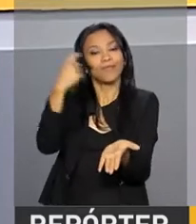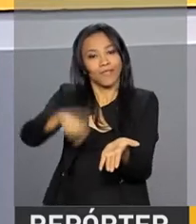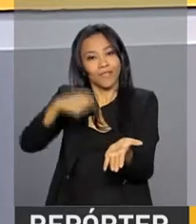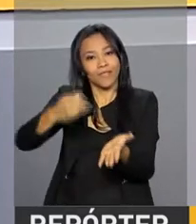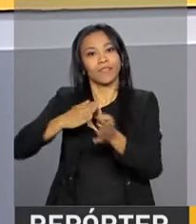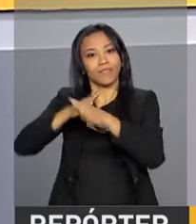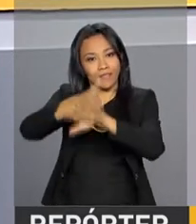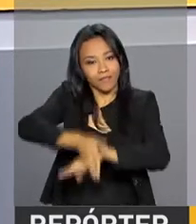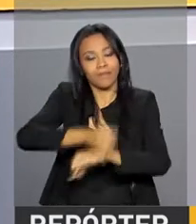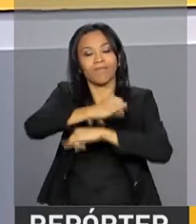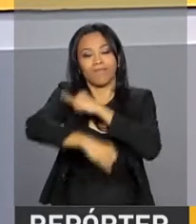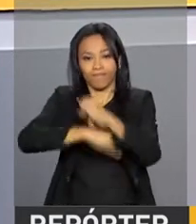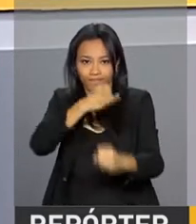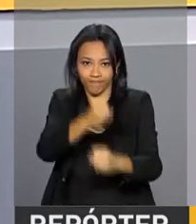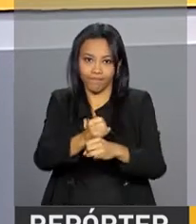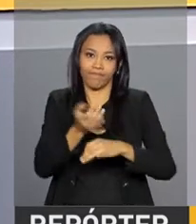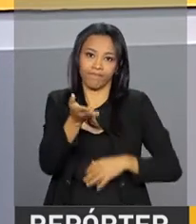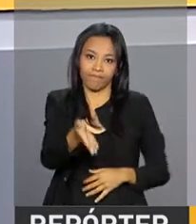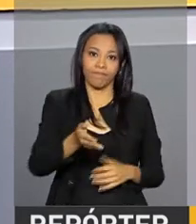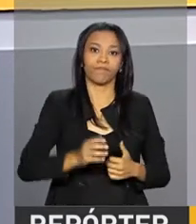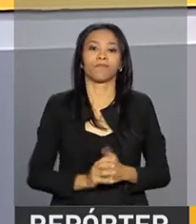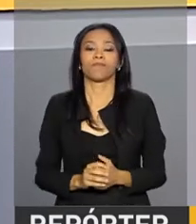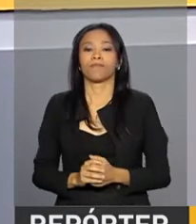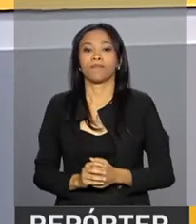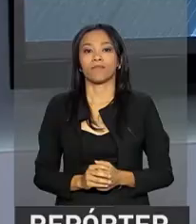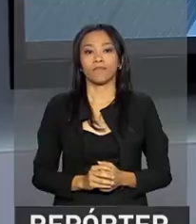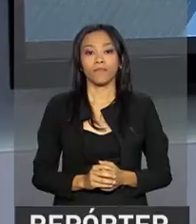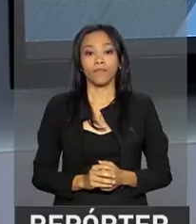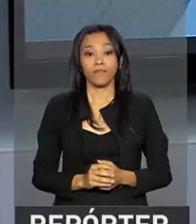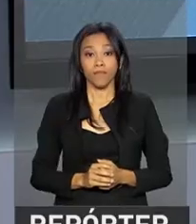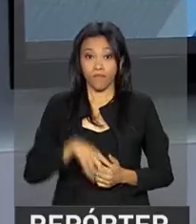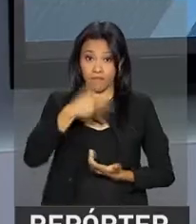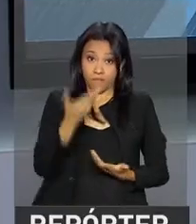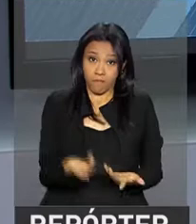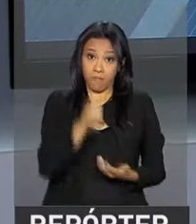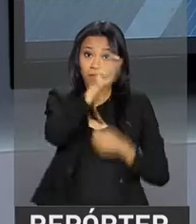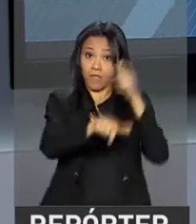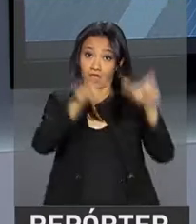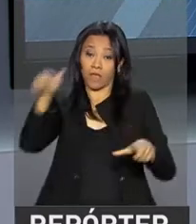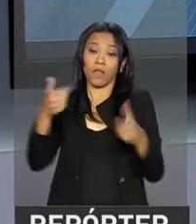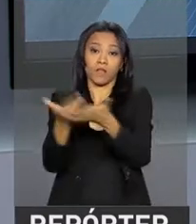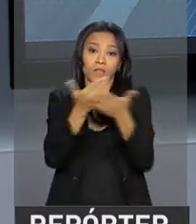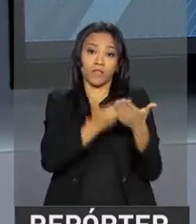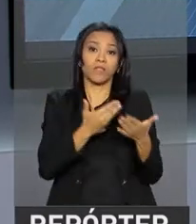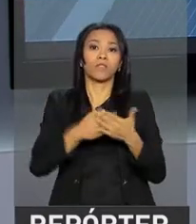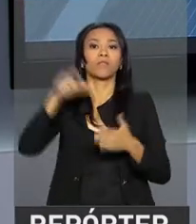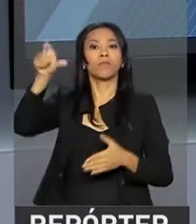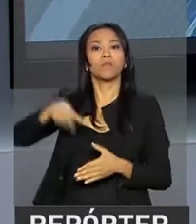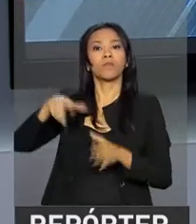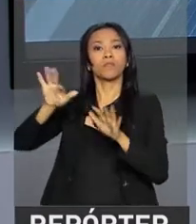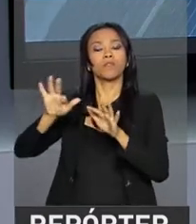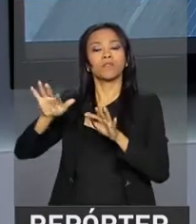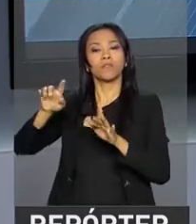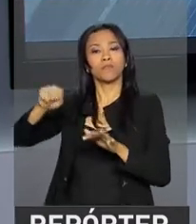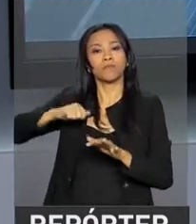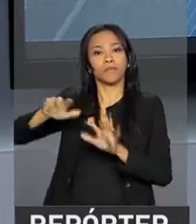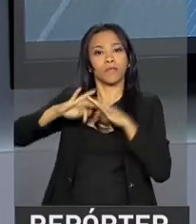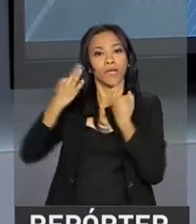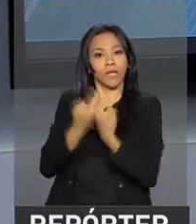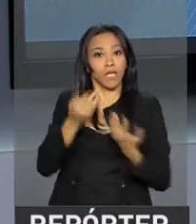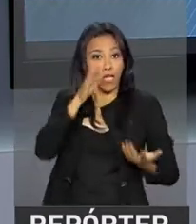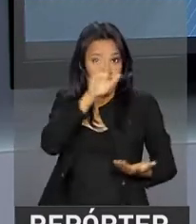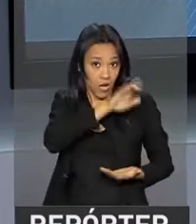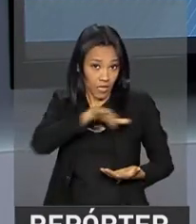feitas exclusivamente pela internet estudantes do bolsa família estão mostrando que lugar de criança